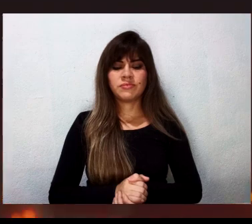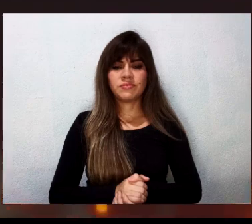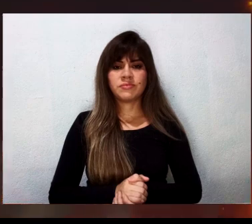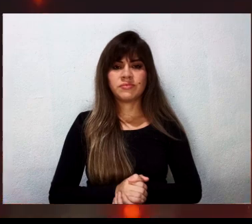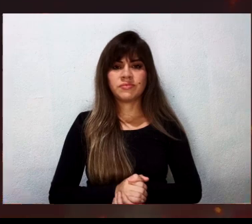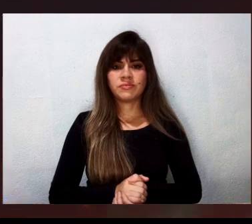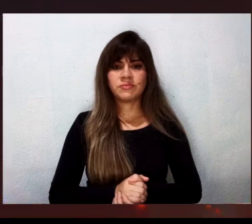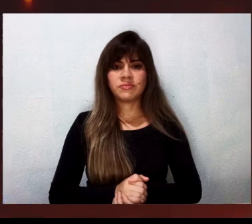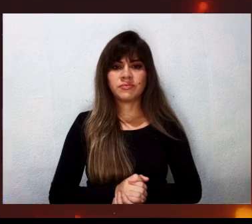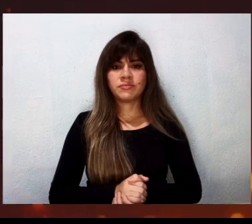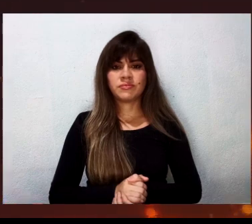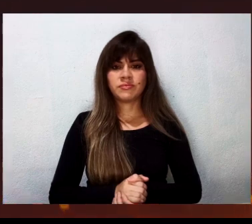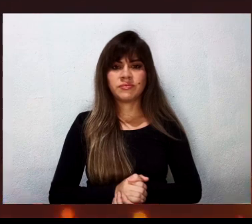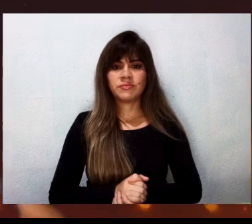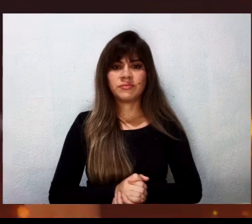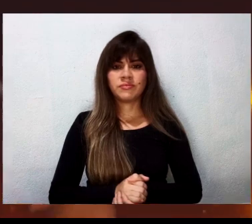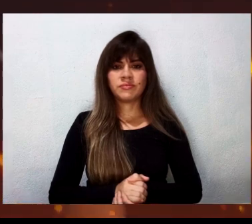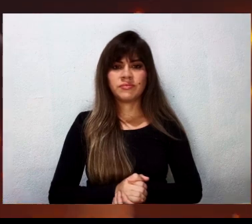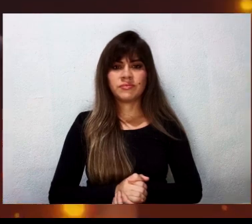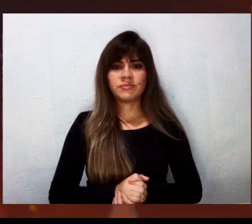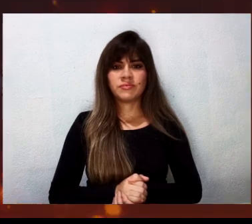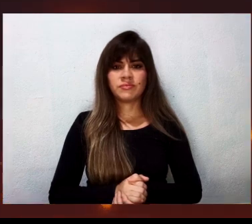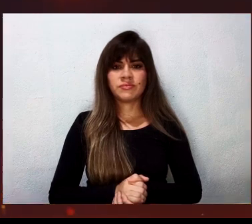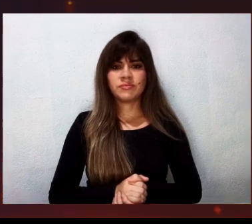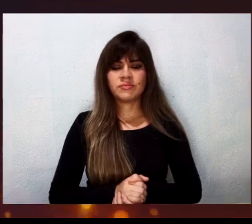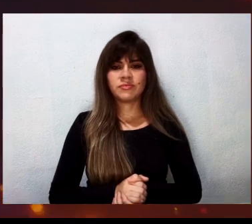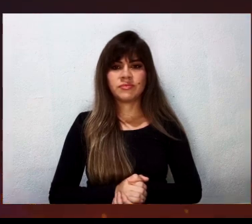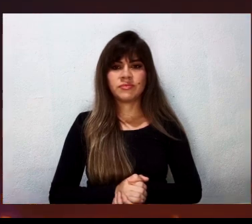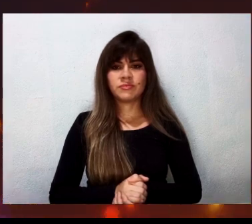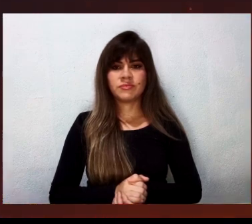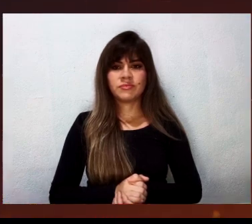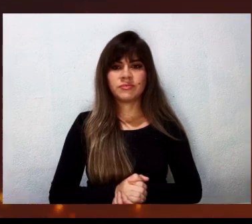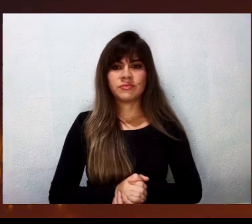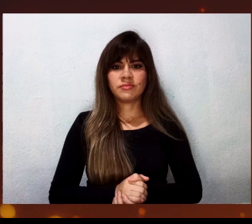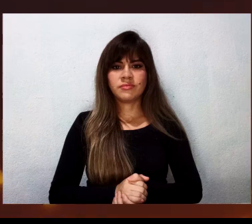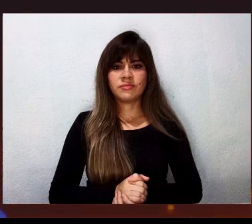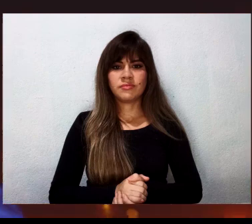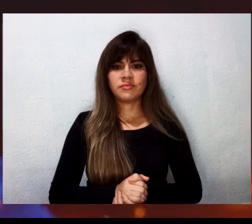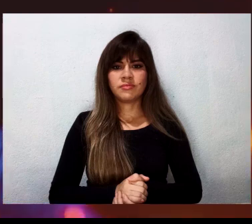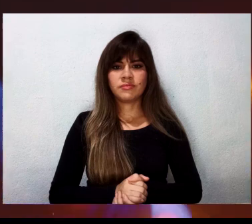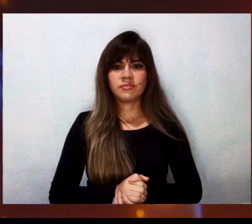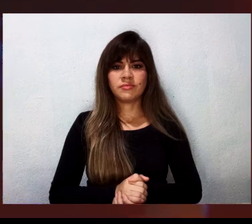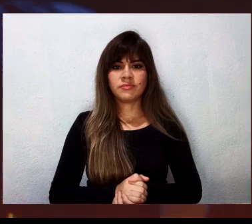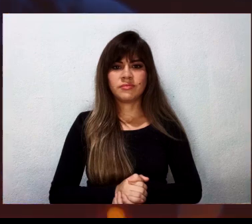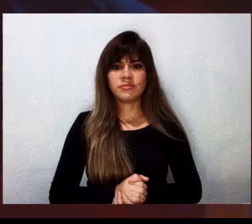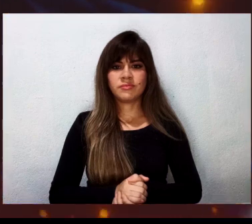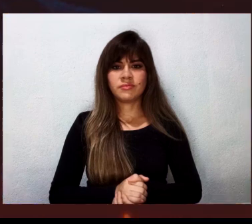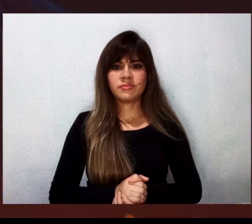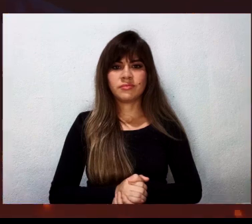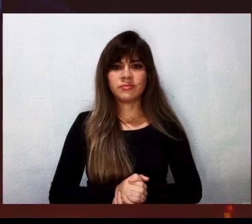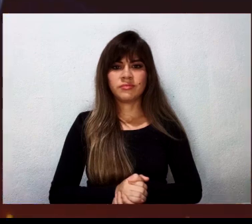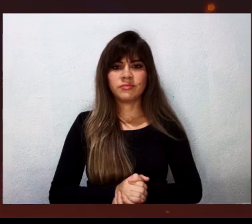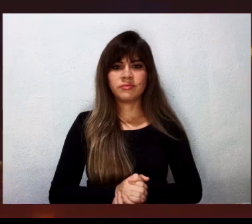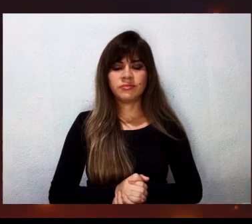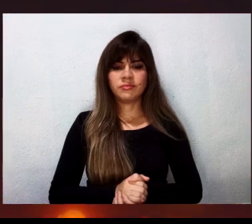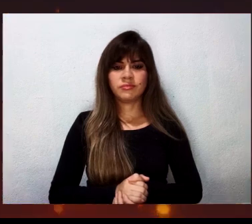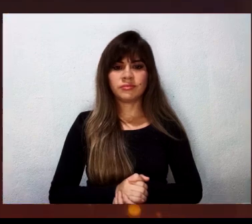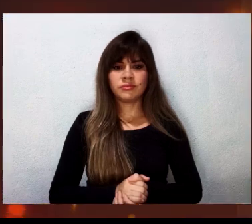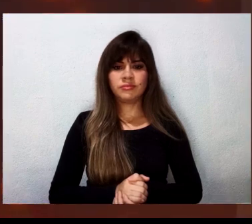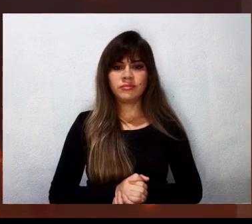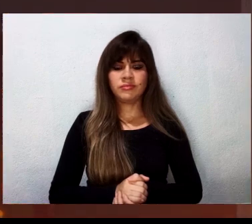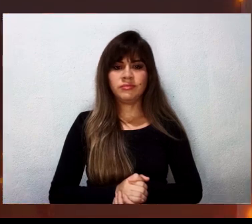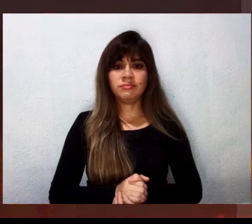Câmera lenta. Foco no rosto de Jota correndo. Na sequência, os integrantes do grupo leem o conto Velório,